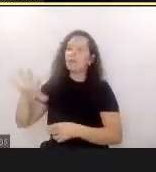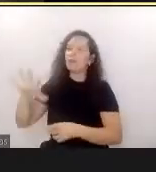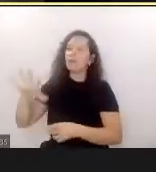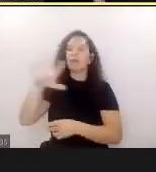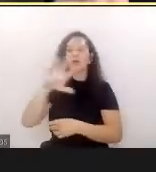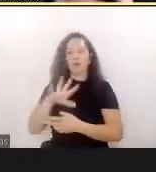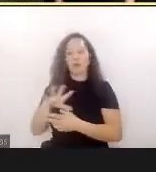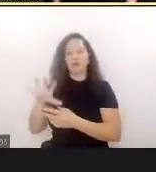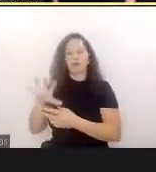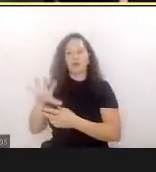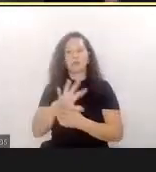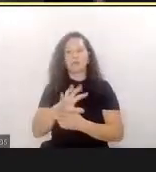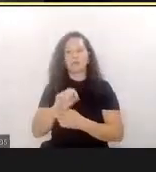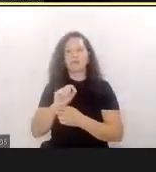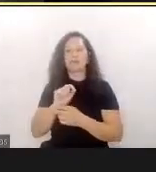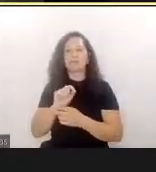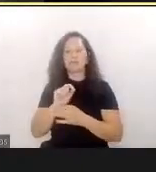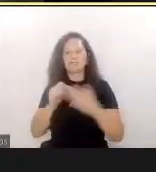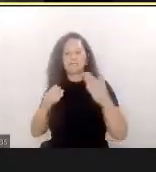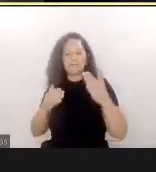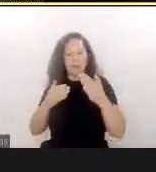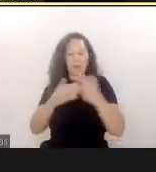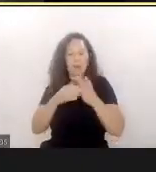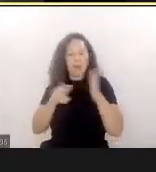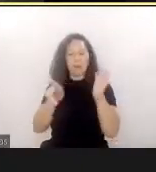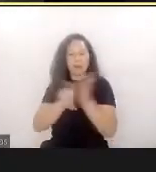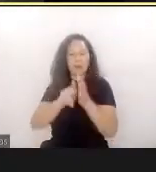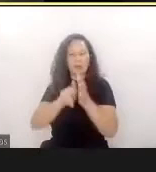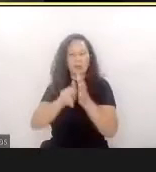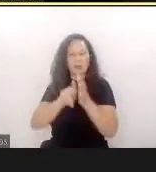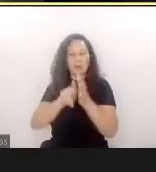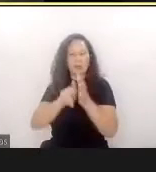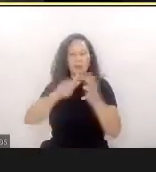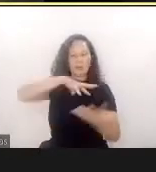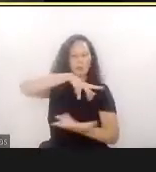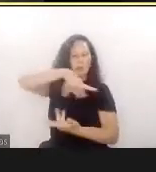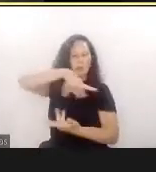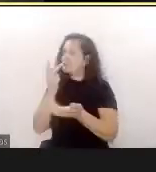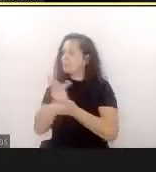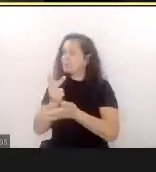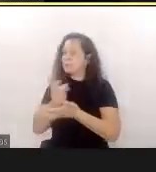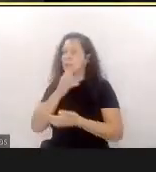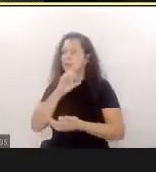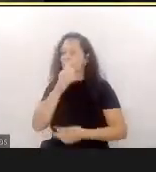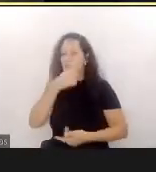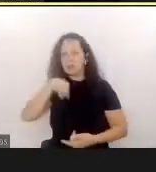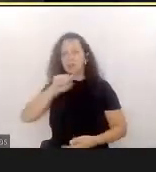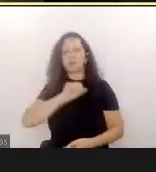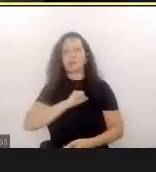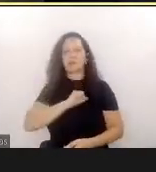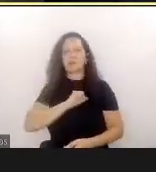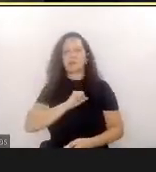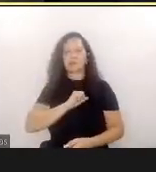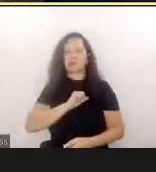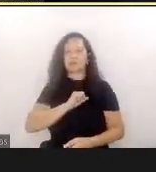de impacto planetário, e mesmo se a gente não